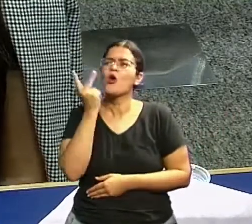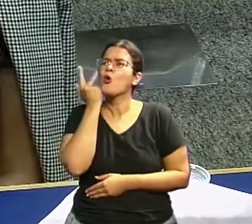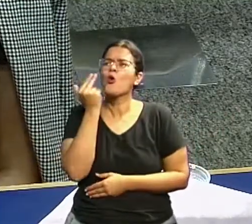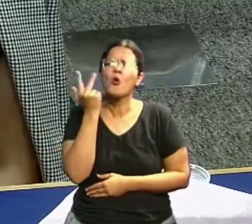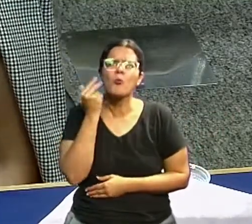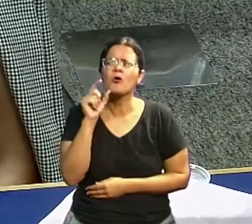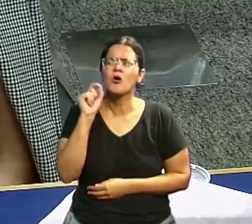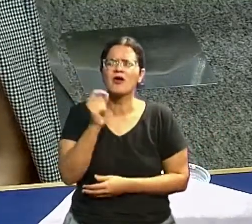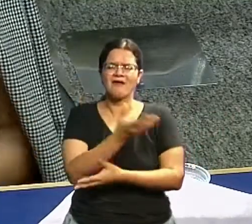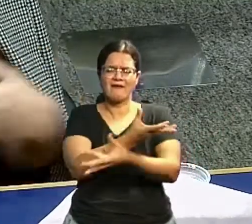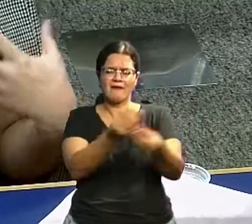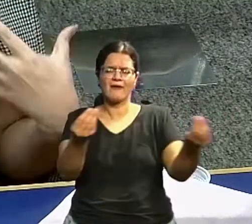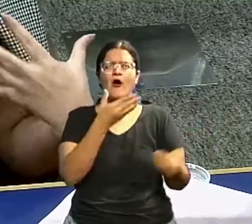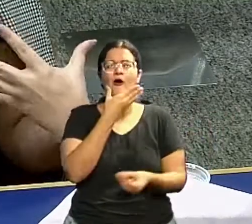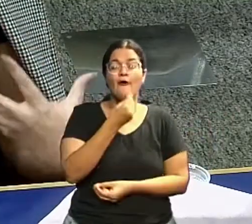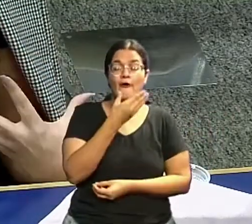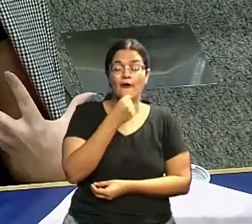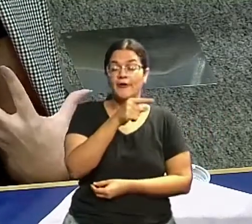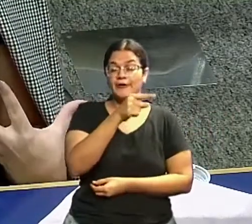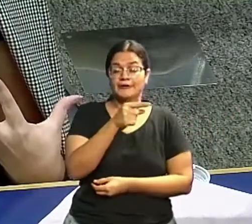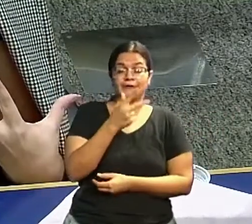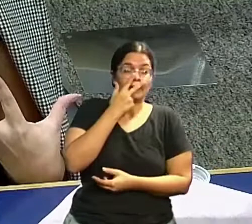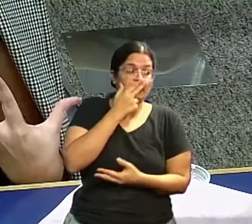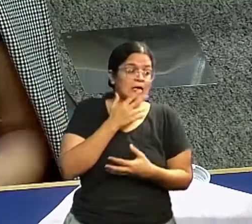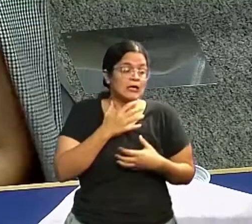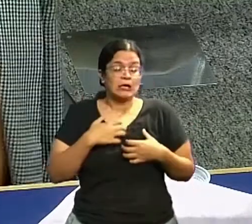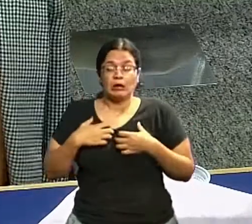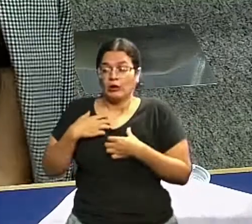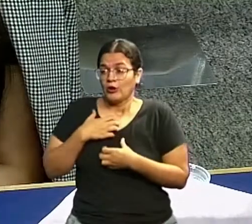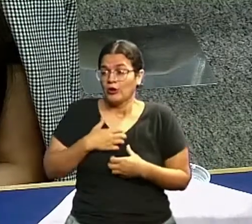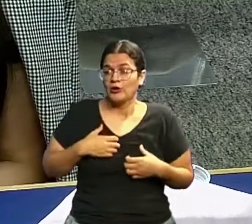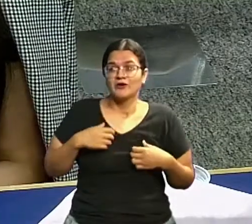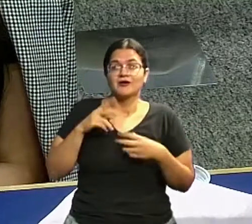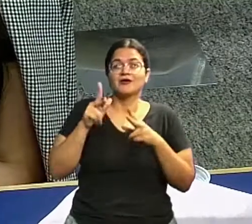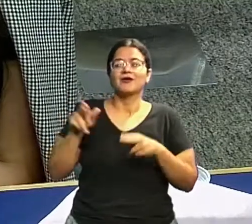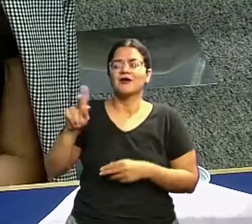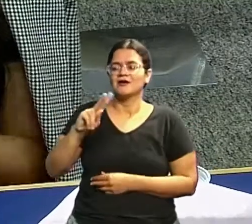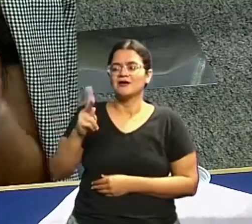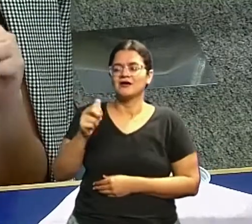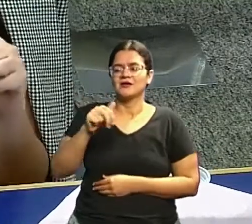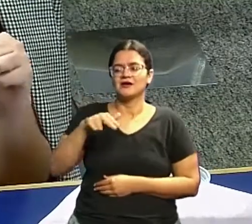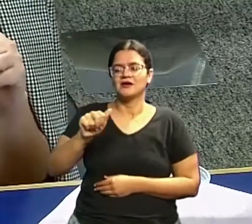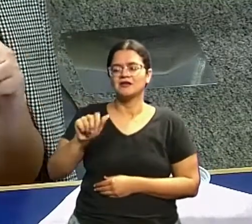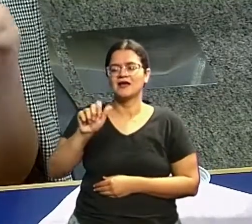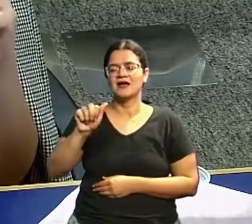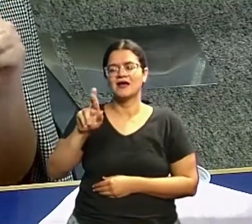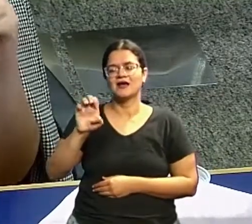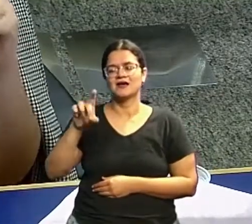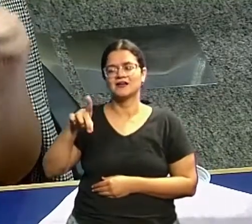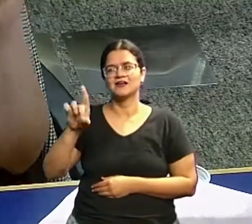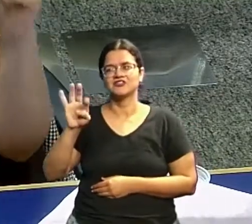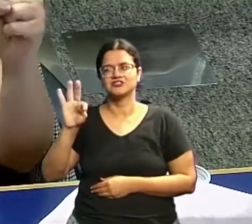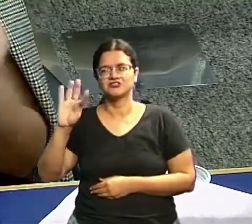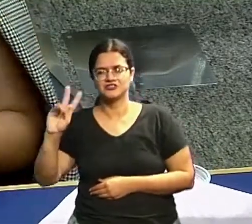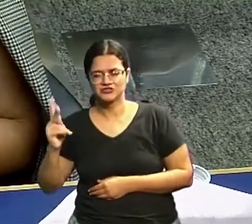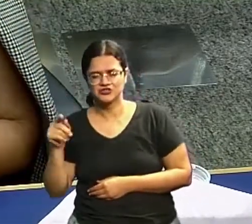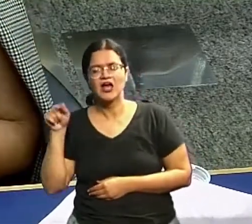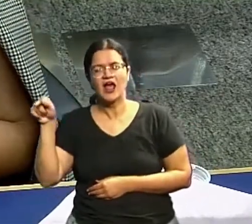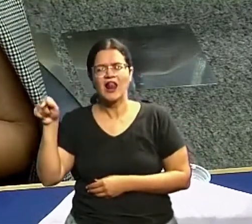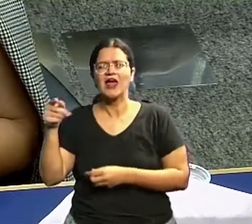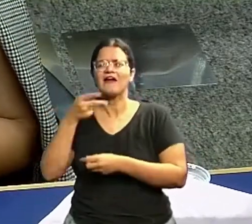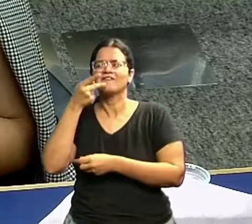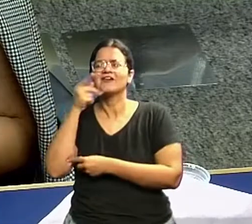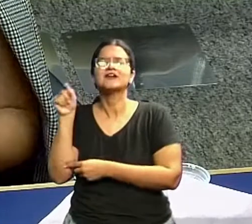comum que homens ensimesmados, como diz a Hannah Arendt, usem esse tipo de